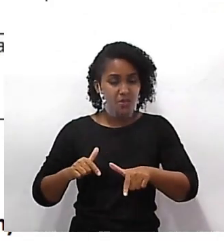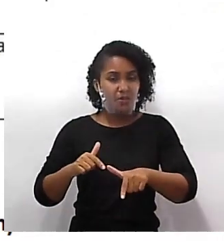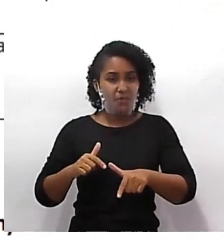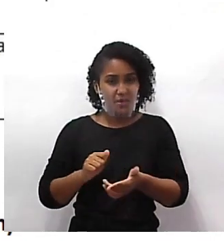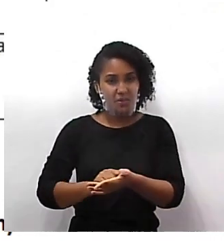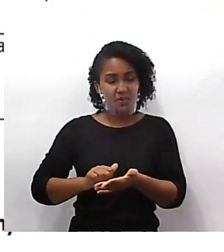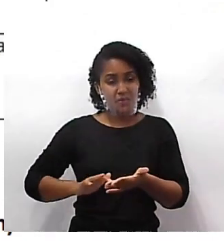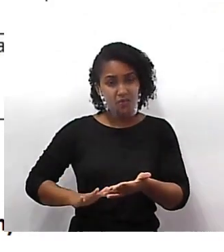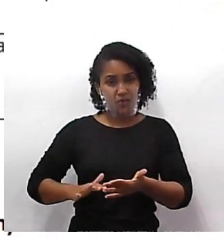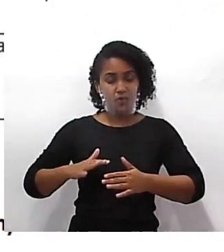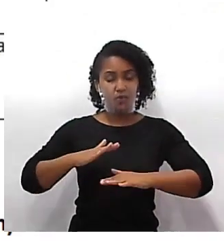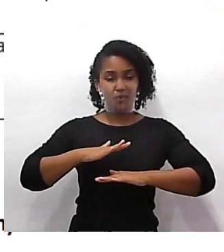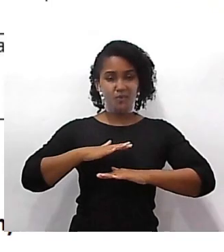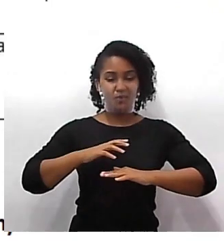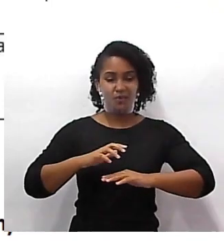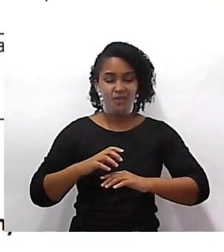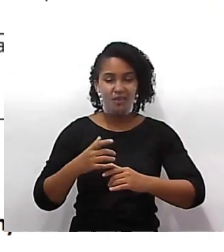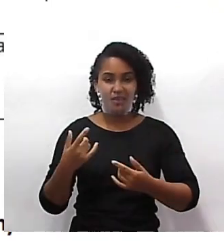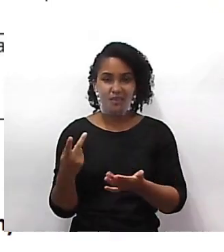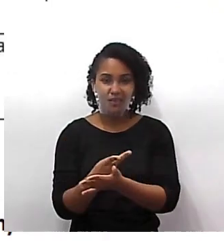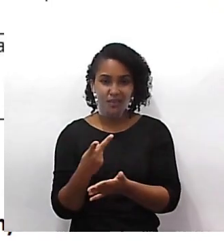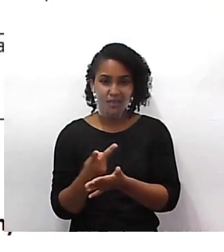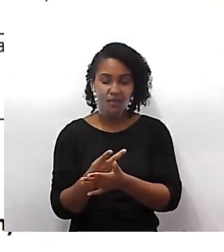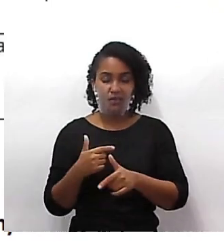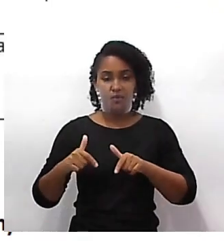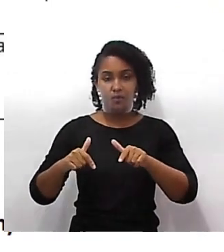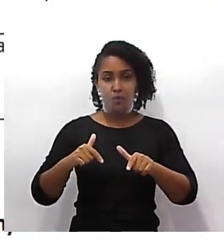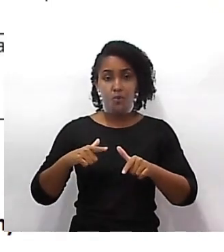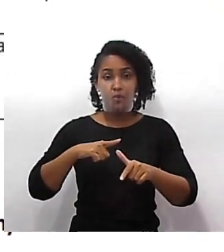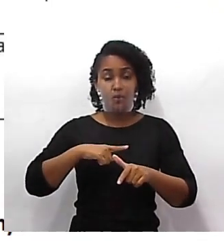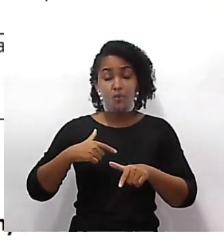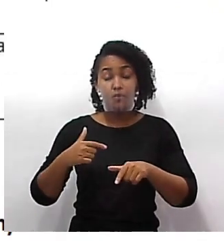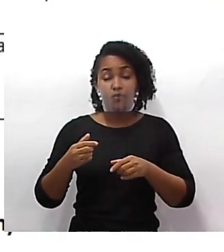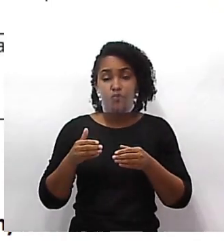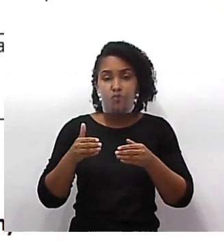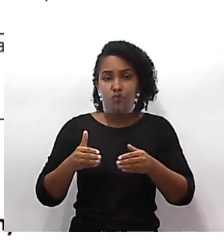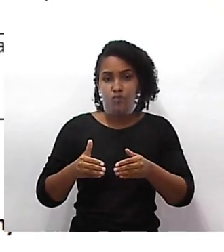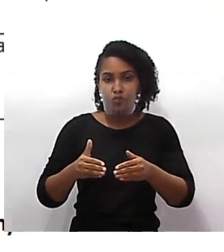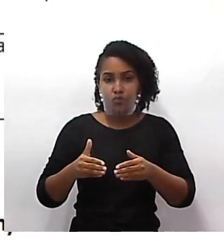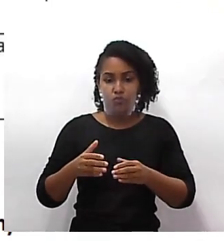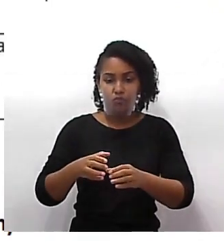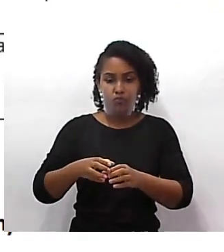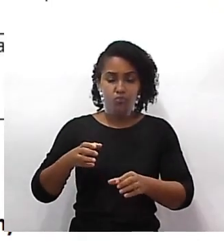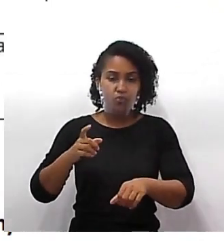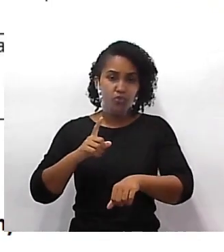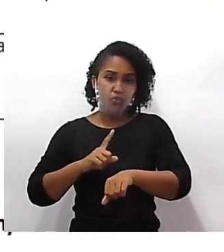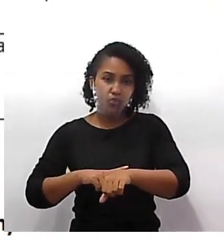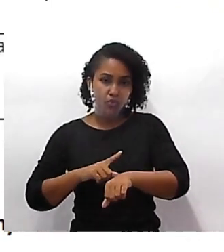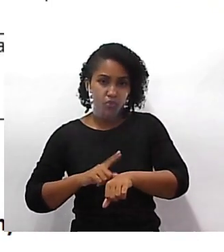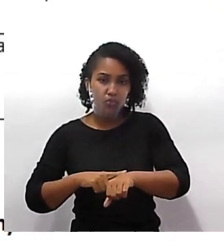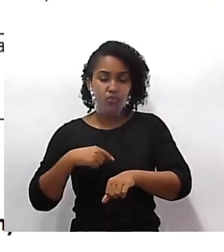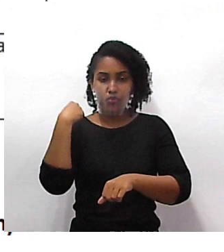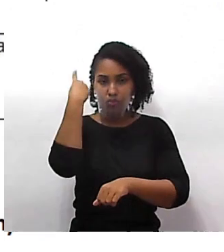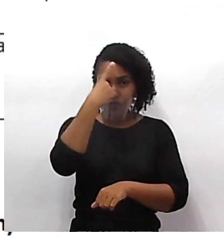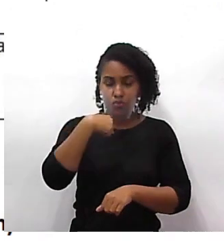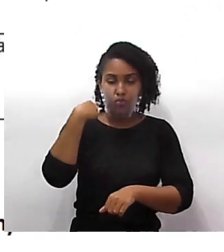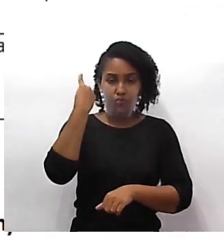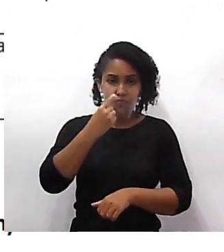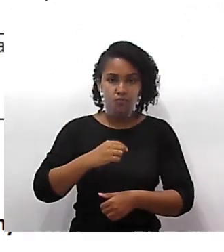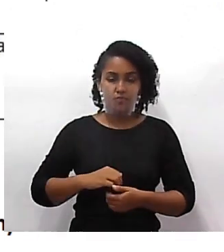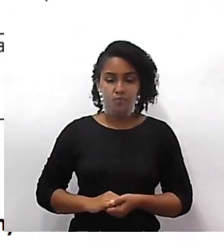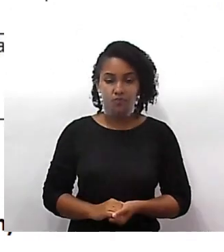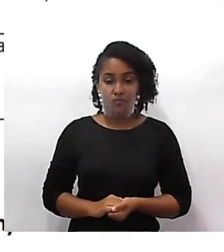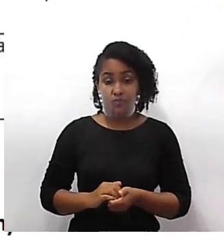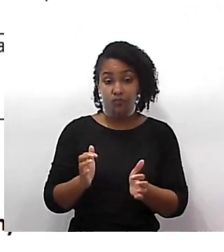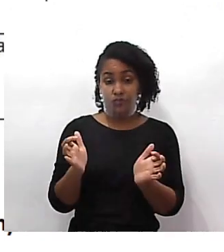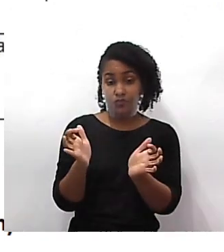excessivo, posturas inadequadas de trabalho, trabalhos em turnos, rotatividade de turnos. No